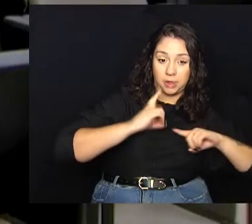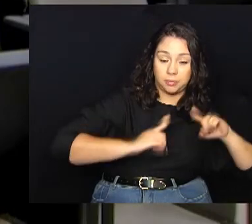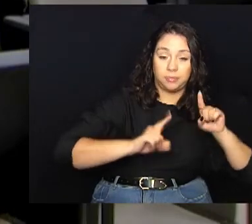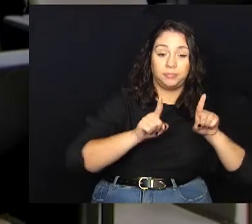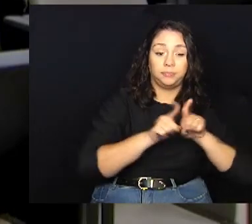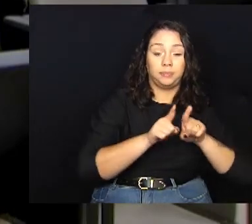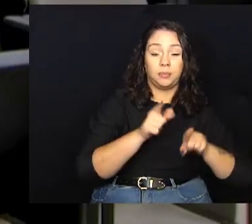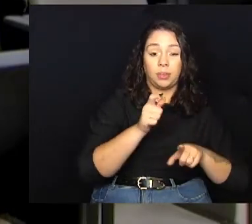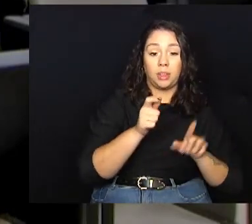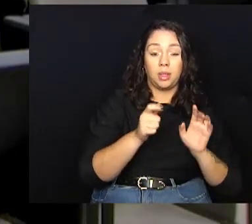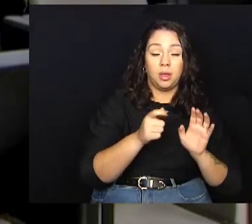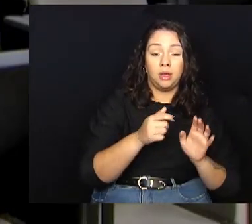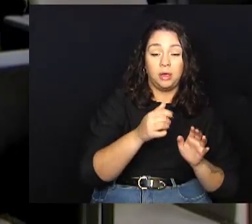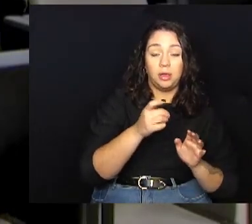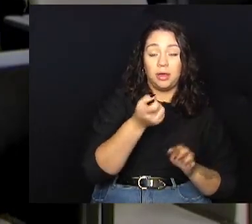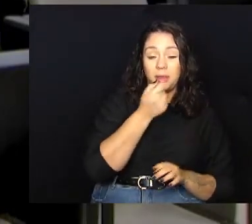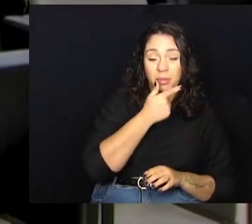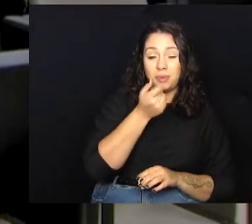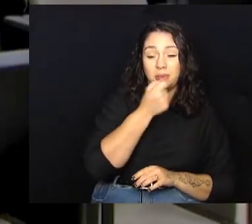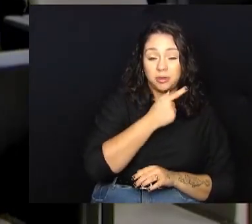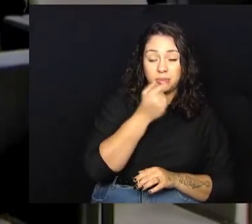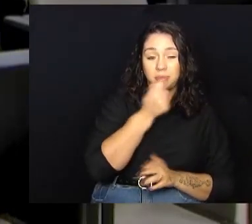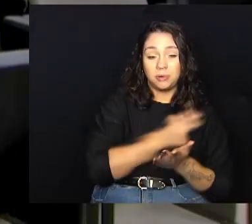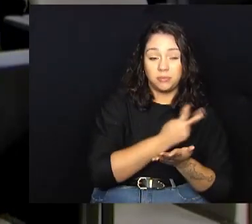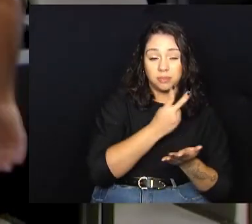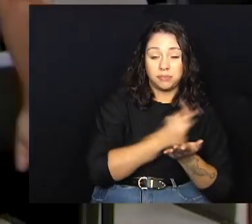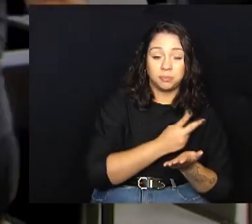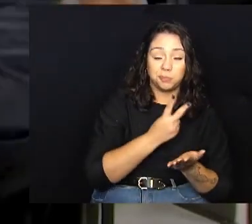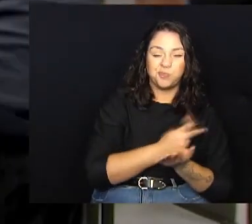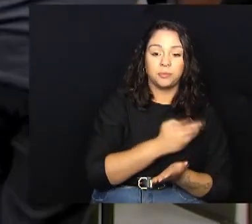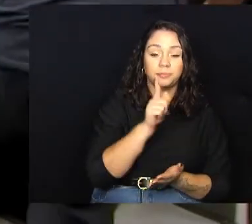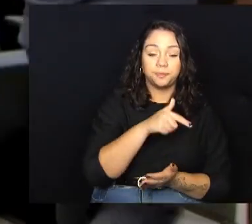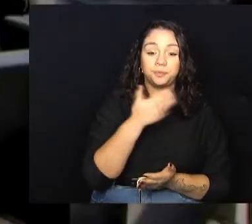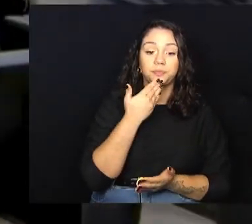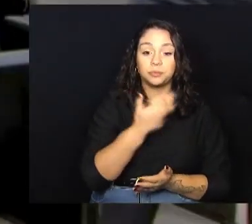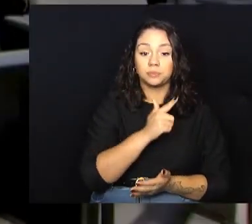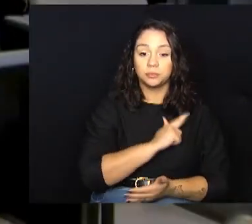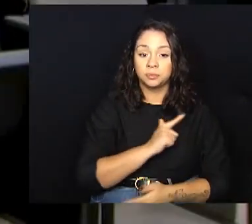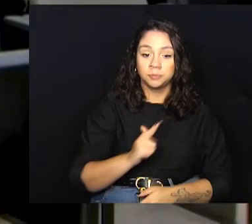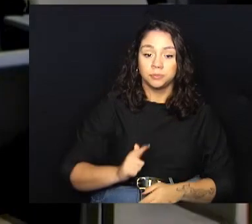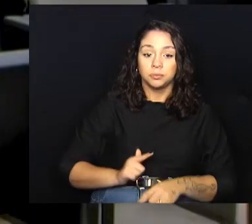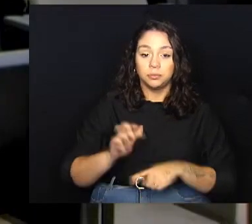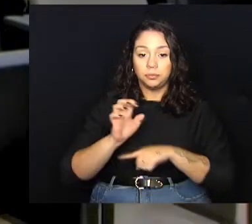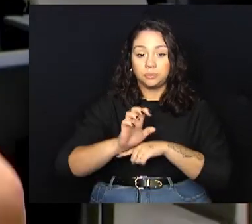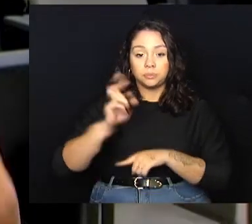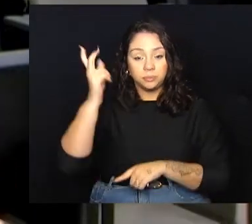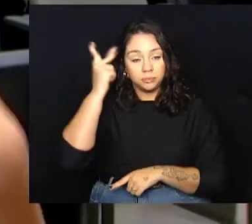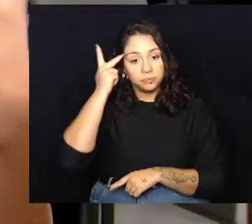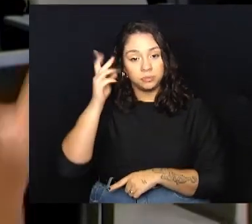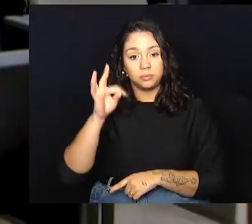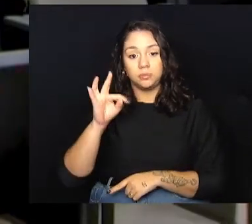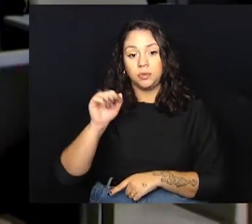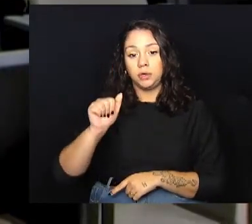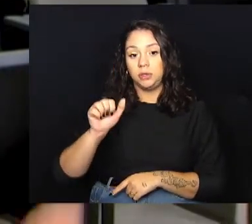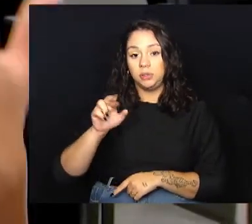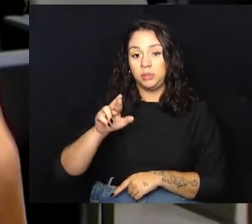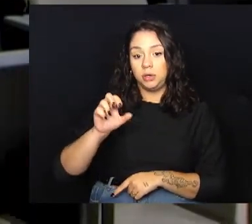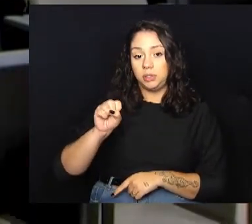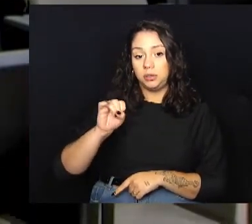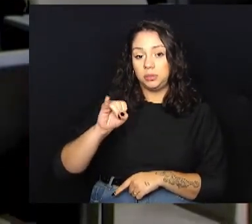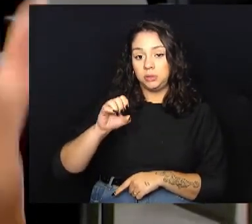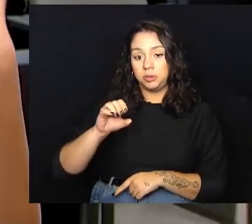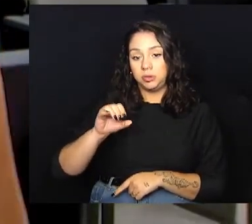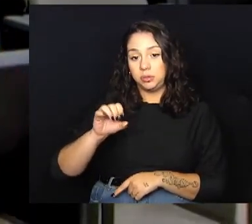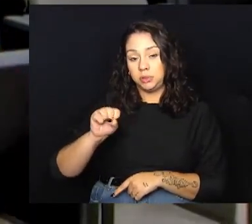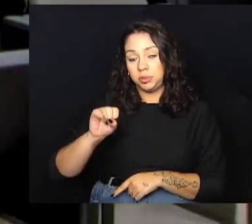contínuo de remédios Enfim então a reivindicação É principalmente do governador do Estado de São Paulo Tarcísio para que atendações